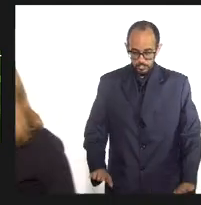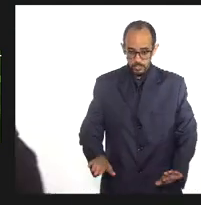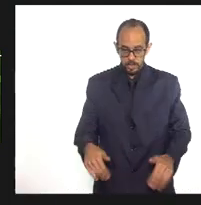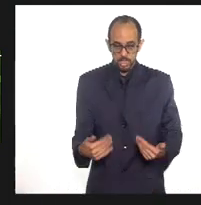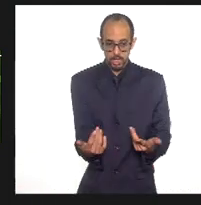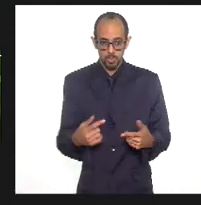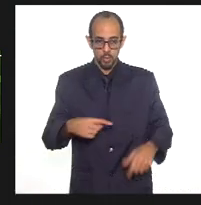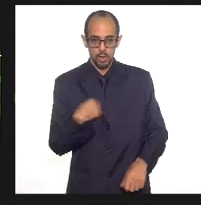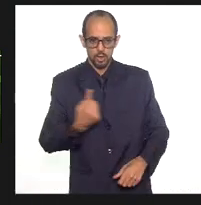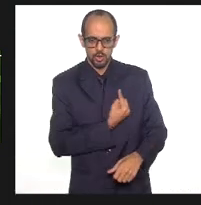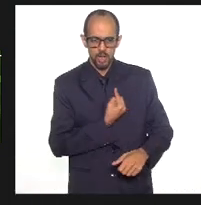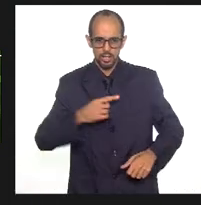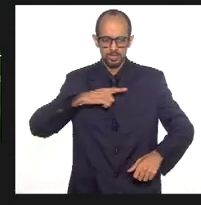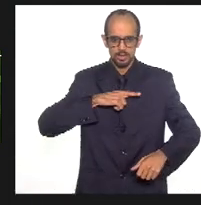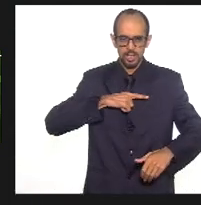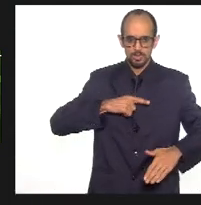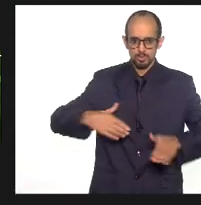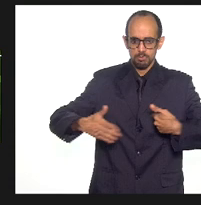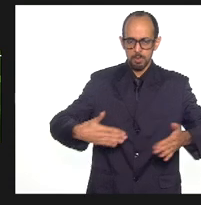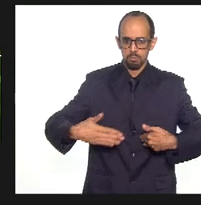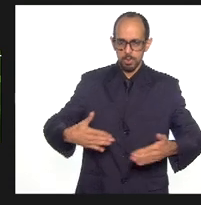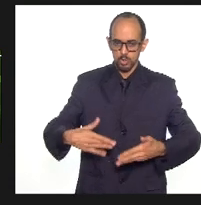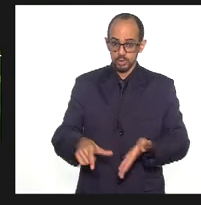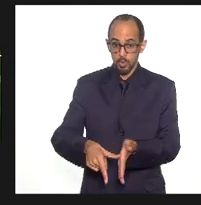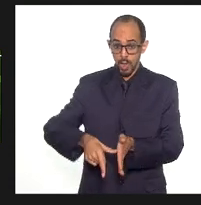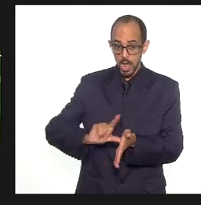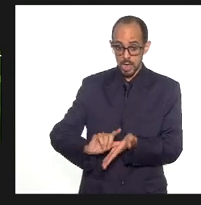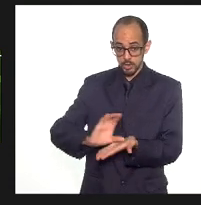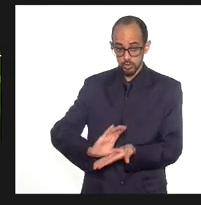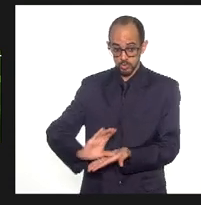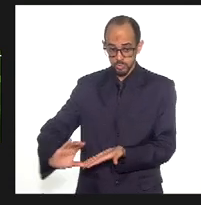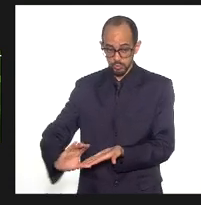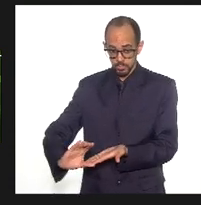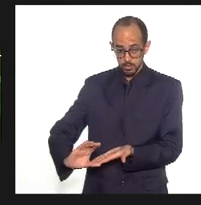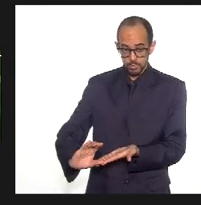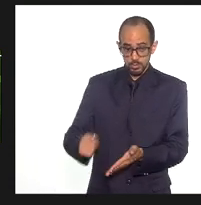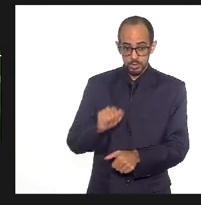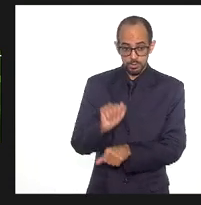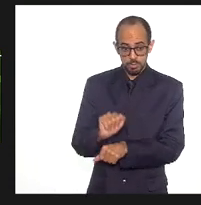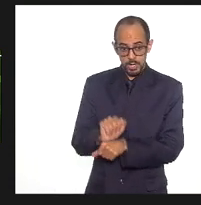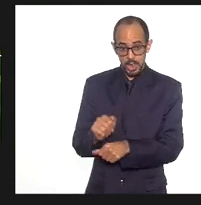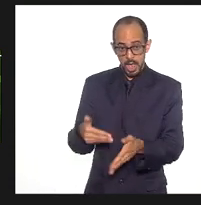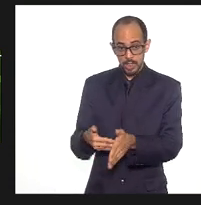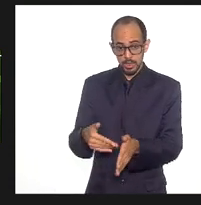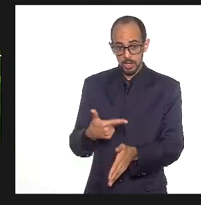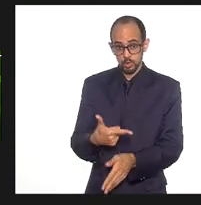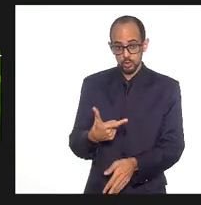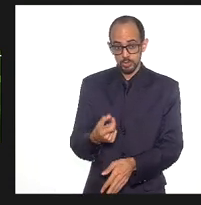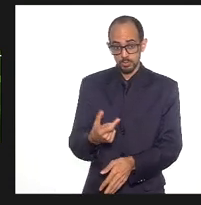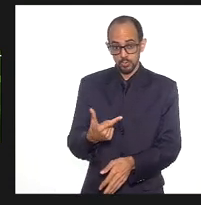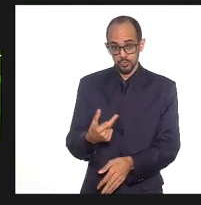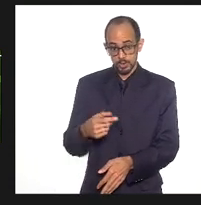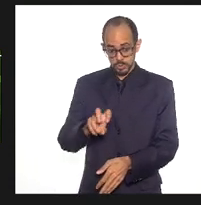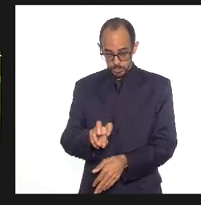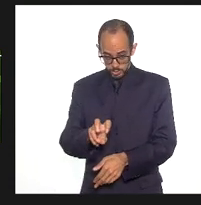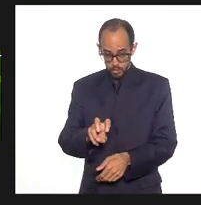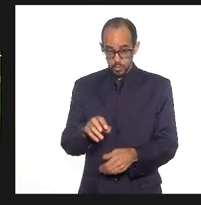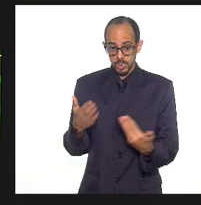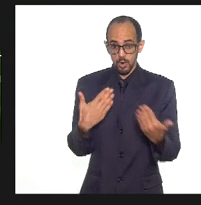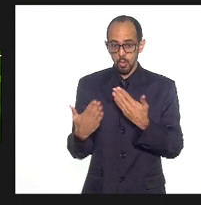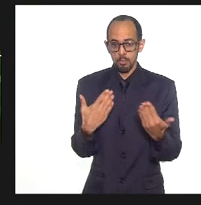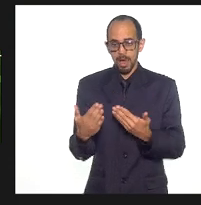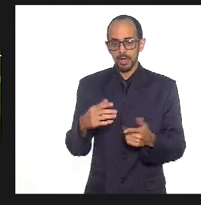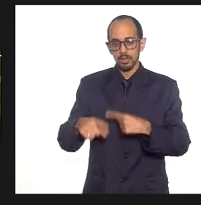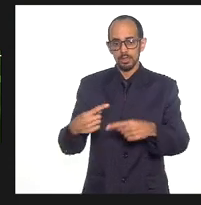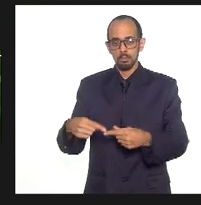né, pré-desinvestimentos esperada até 2025 e após os investimentos colocados nos slides